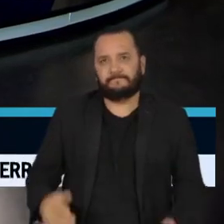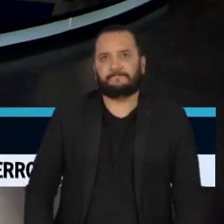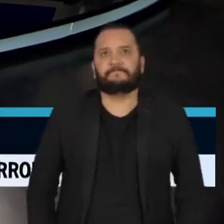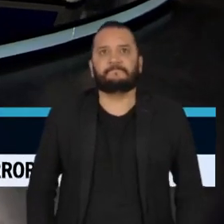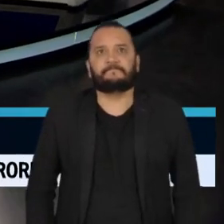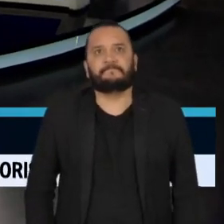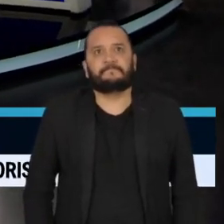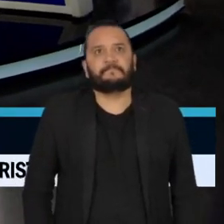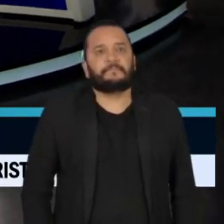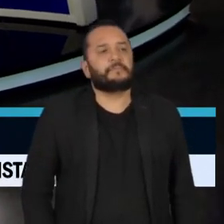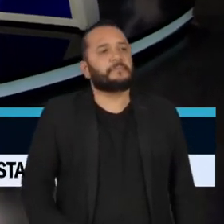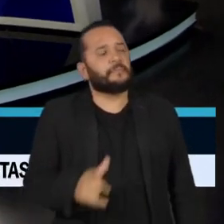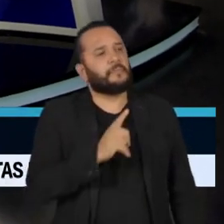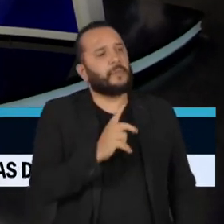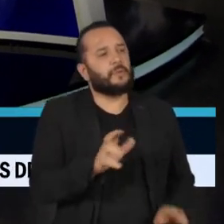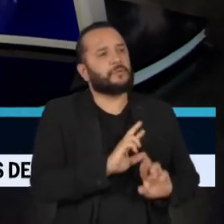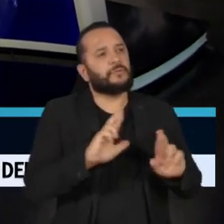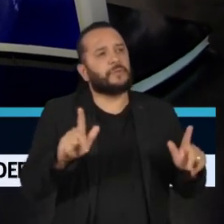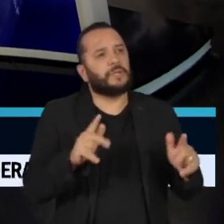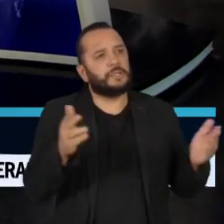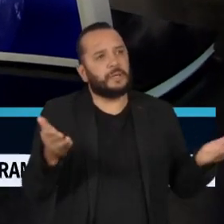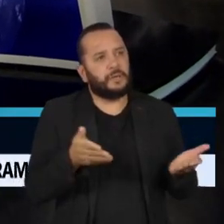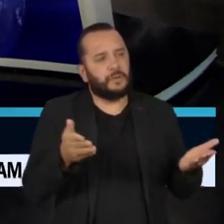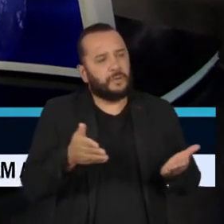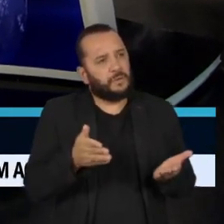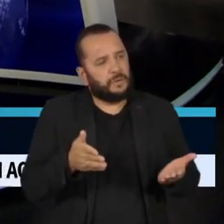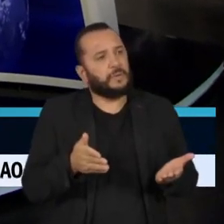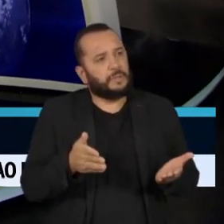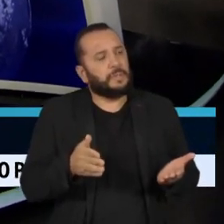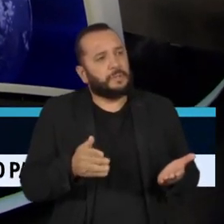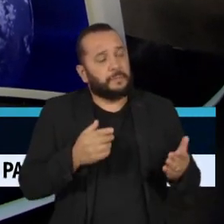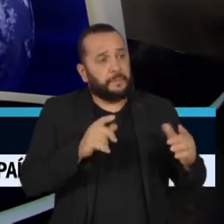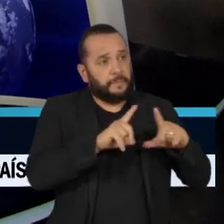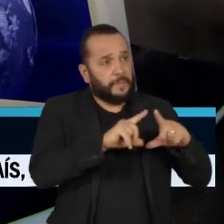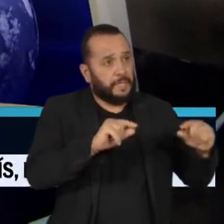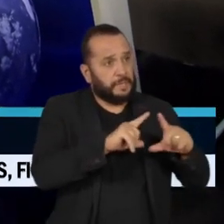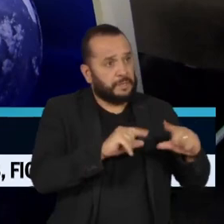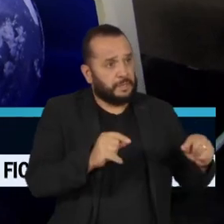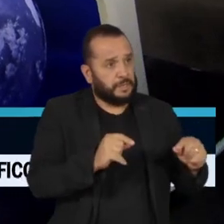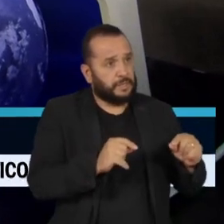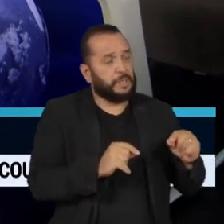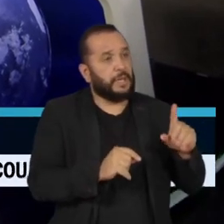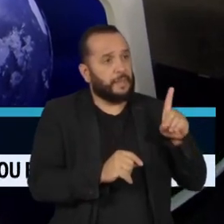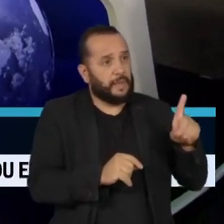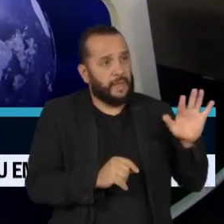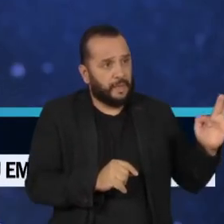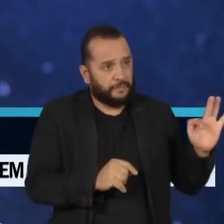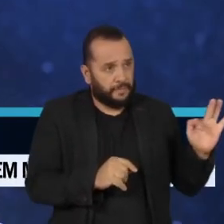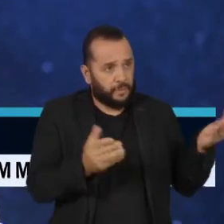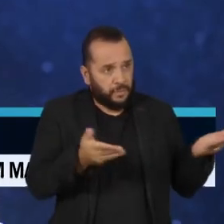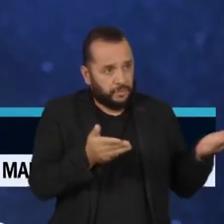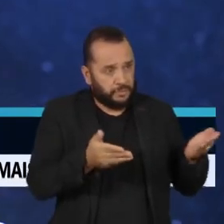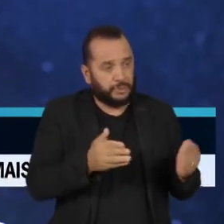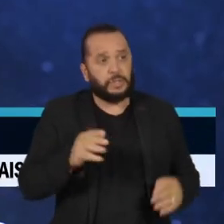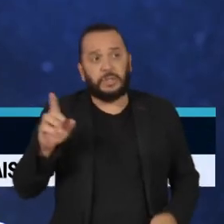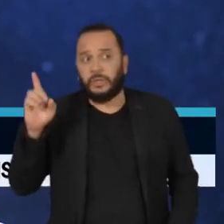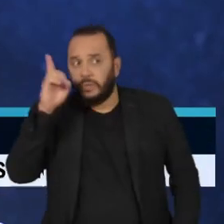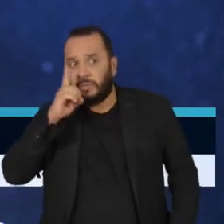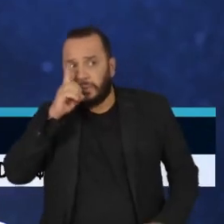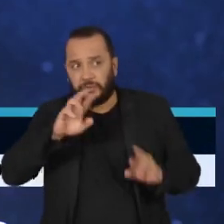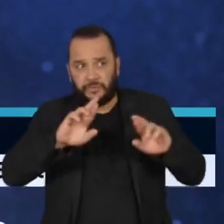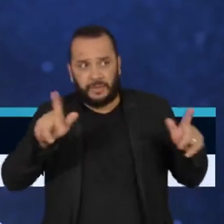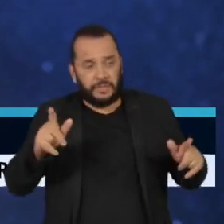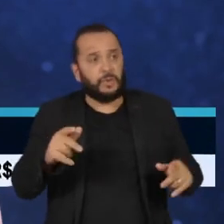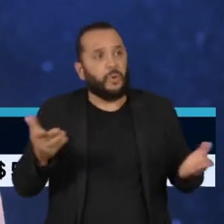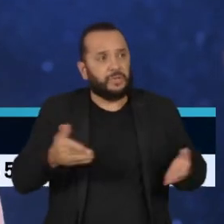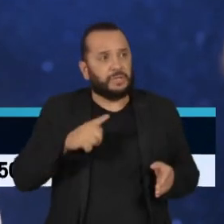Vila há uma diferença brutal né entre o comando de segurança em Brasília hoje e domingo né Hoje teve cavalaria choque